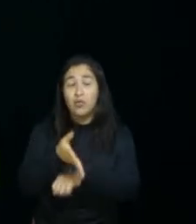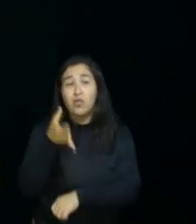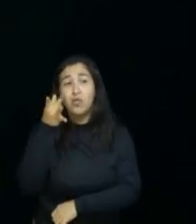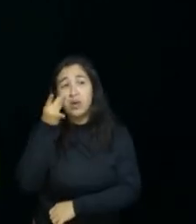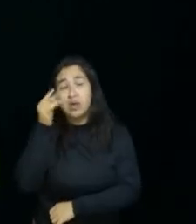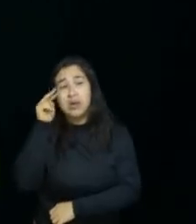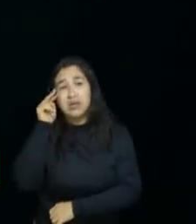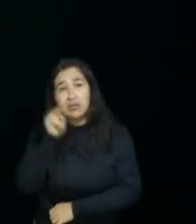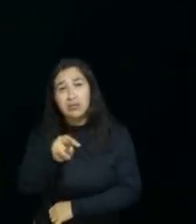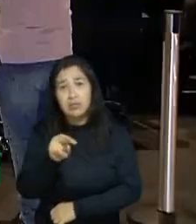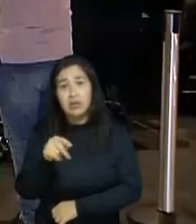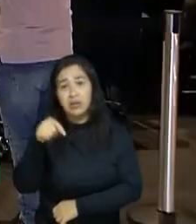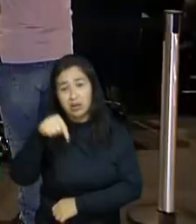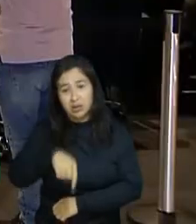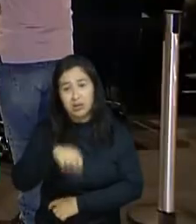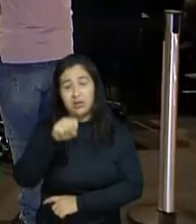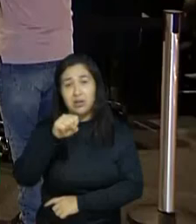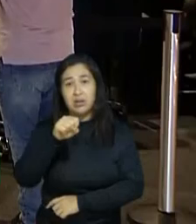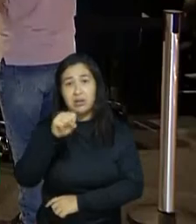Sul.